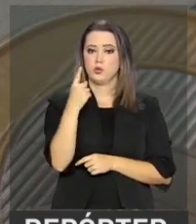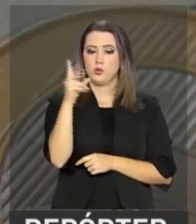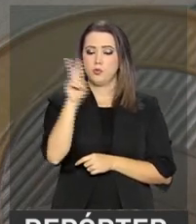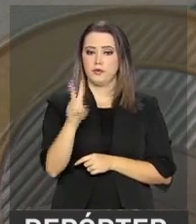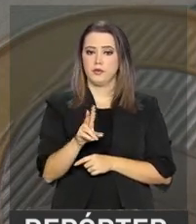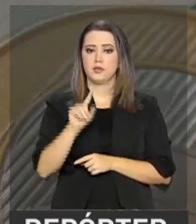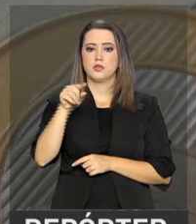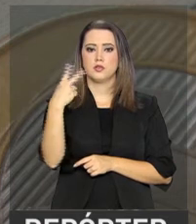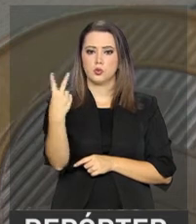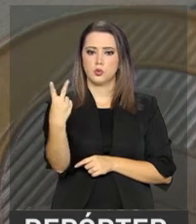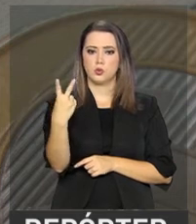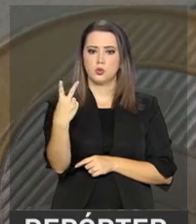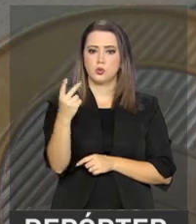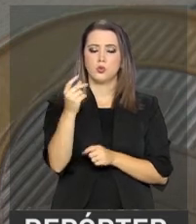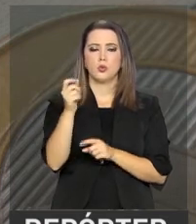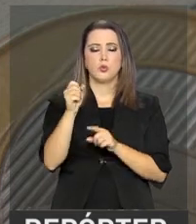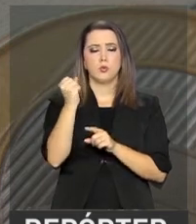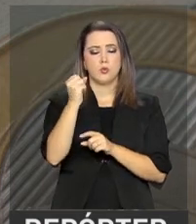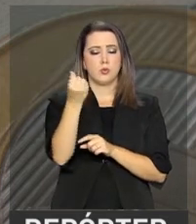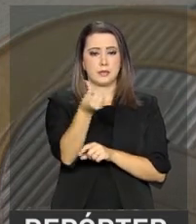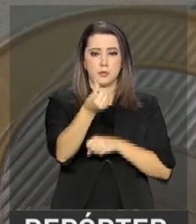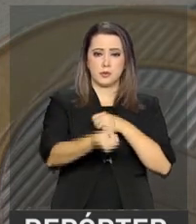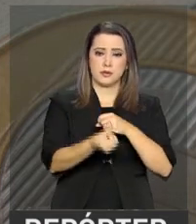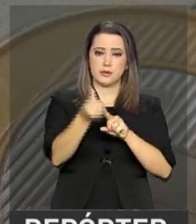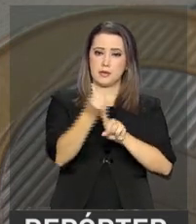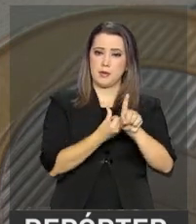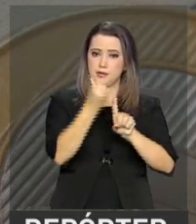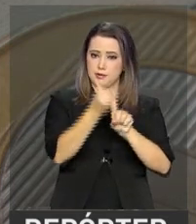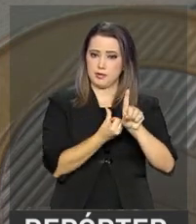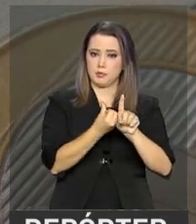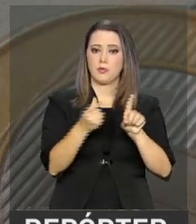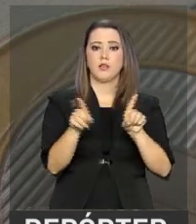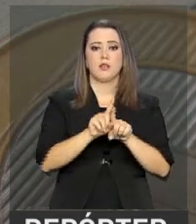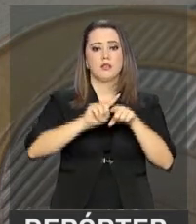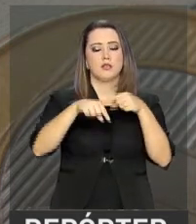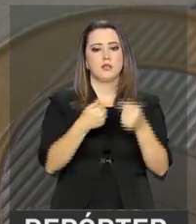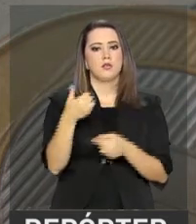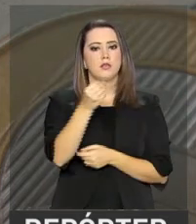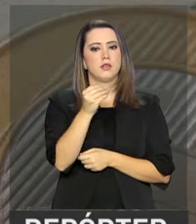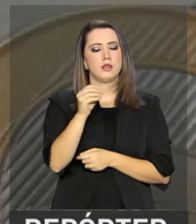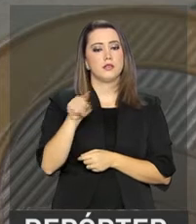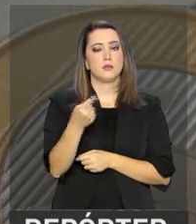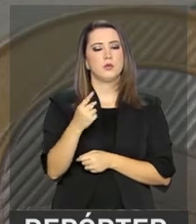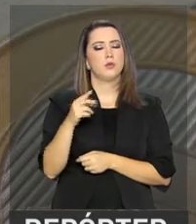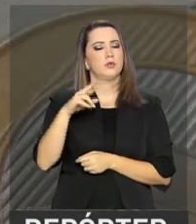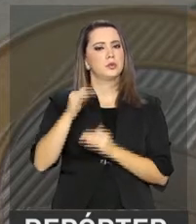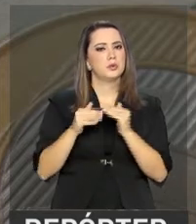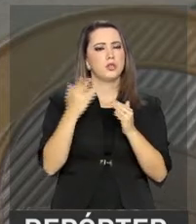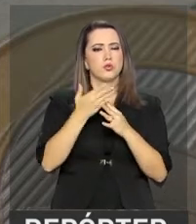duas semestrais a partir de 10 mil reais uma vista e 4 semestrais as indenizações